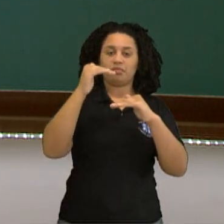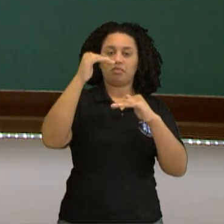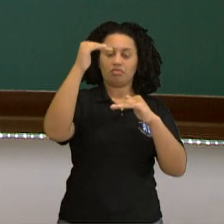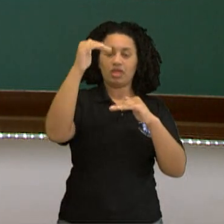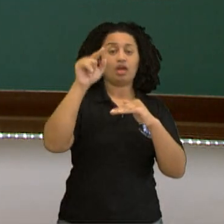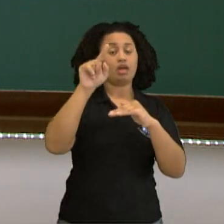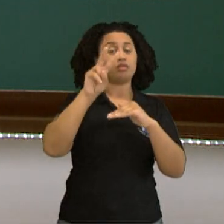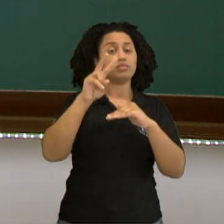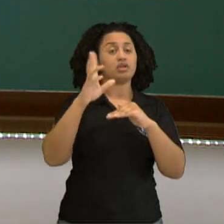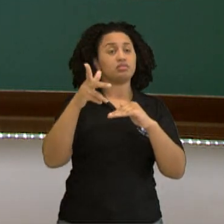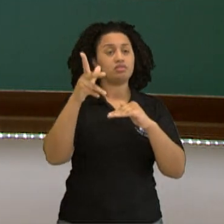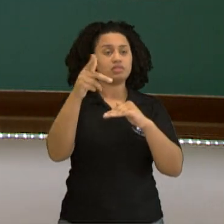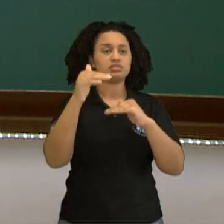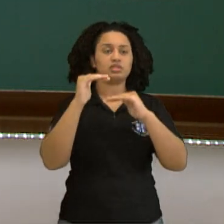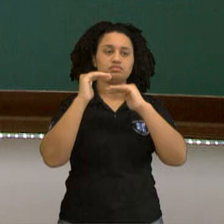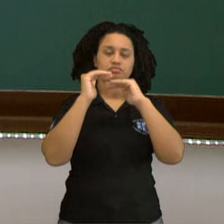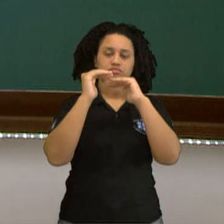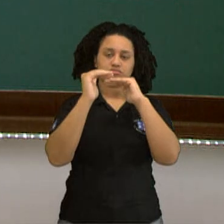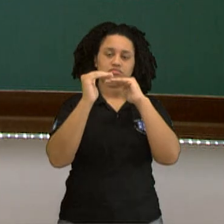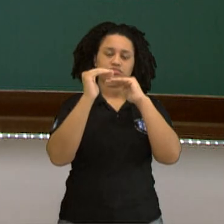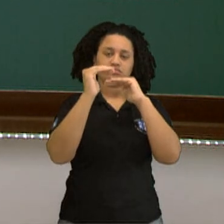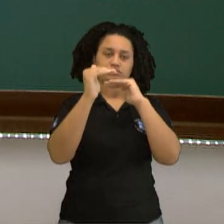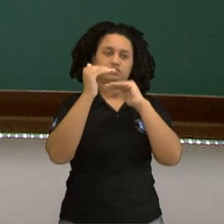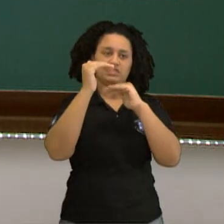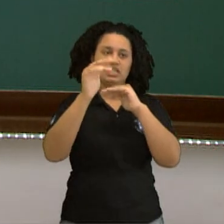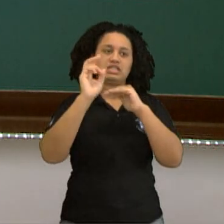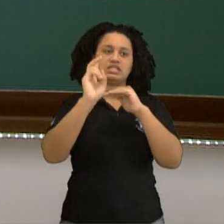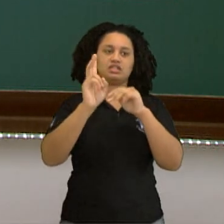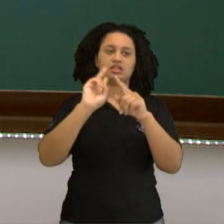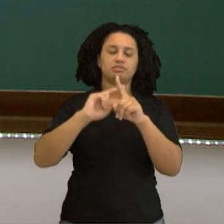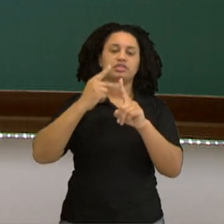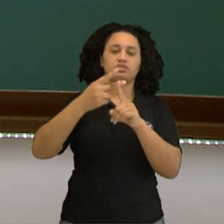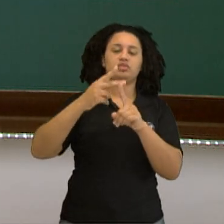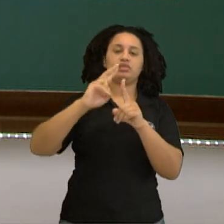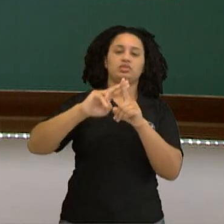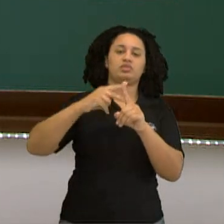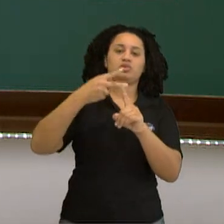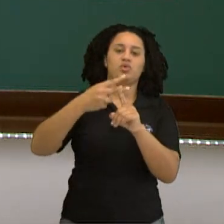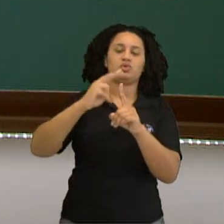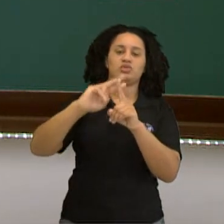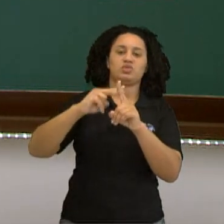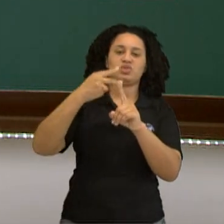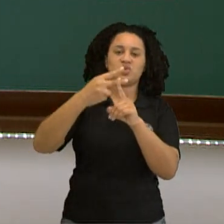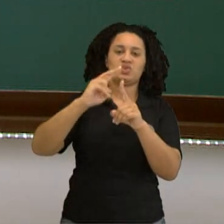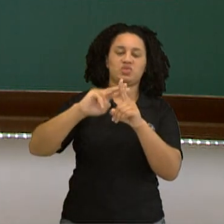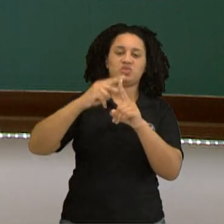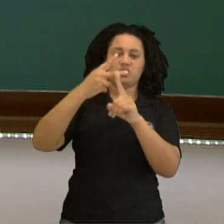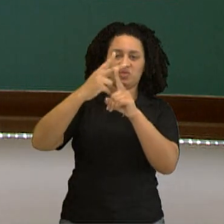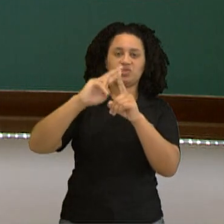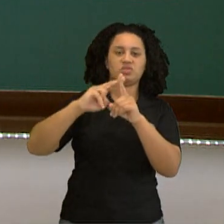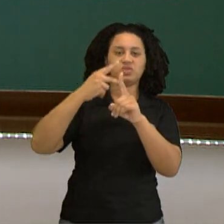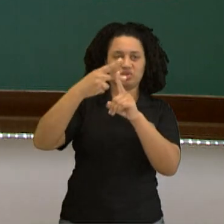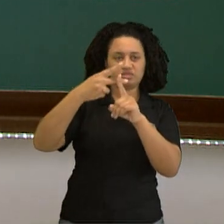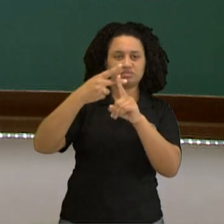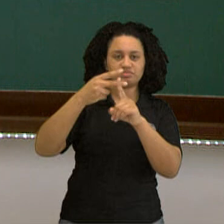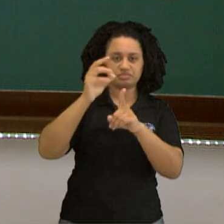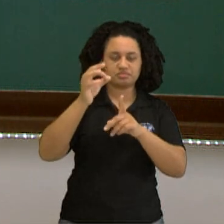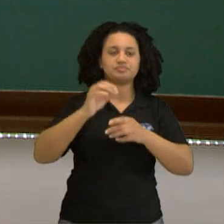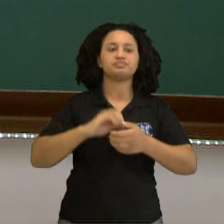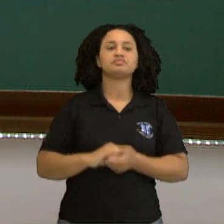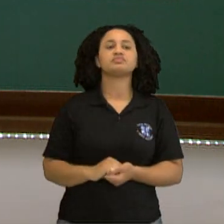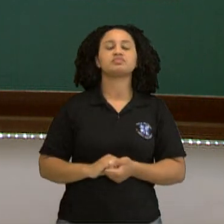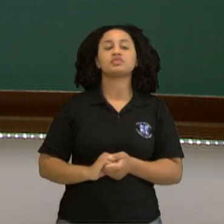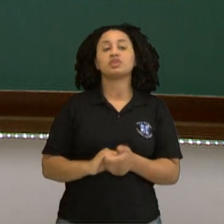uma velocidade constante, né? Está ganhando sempre a cada 1 segundo 2 metros por segundo, certo? Então, você